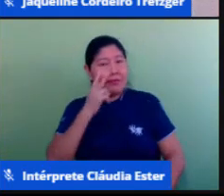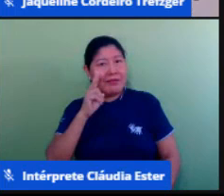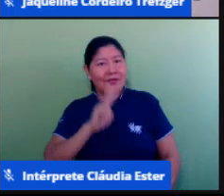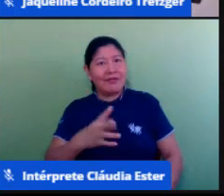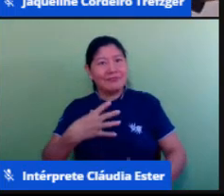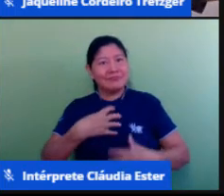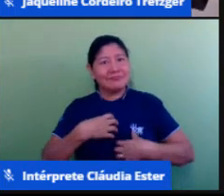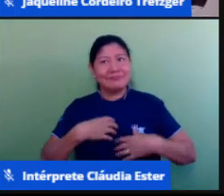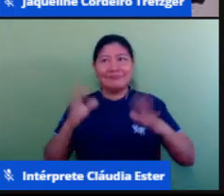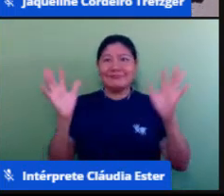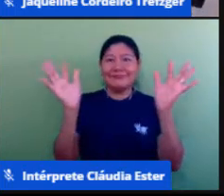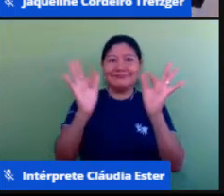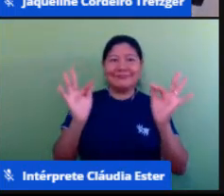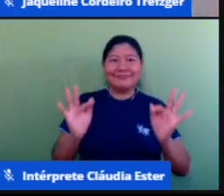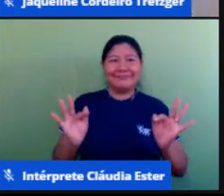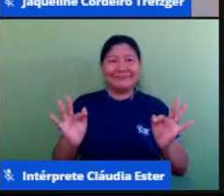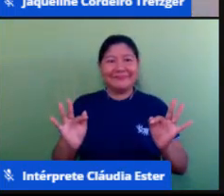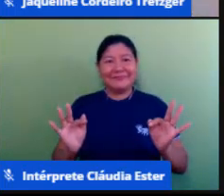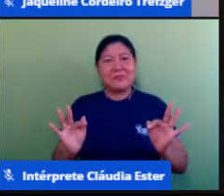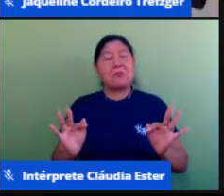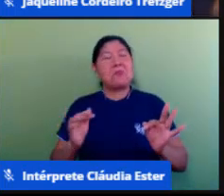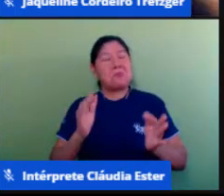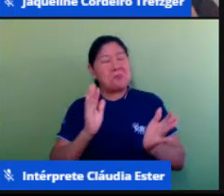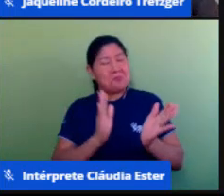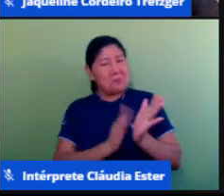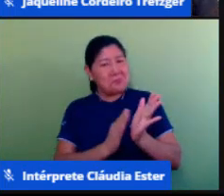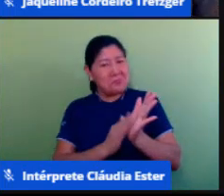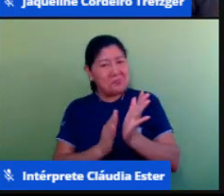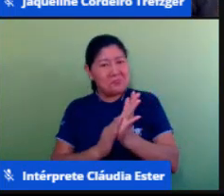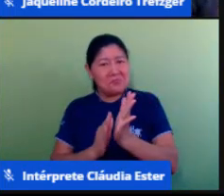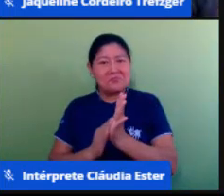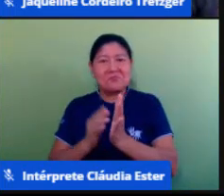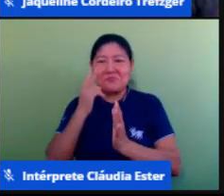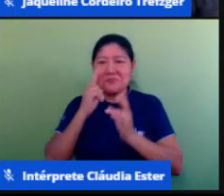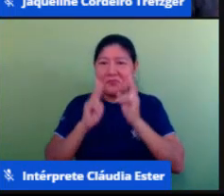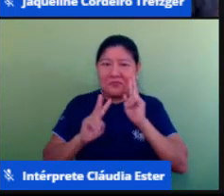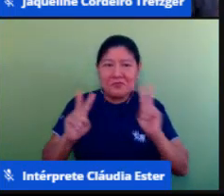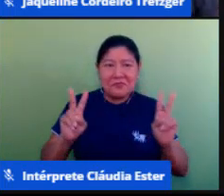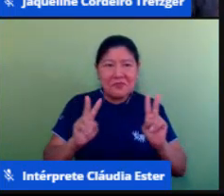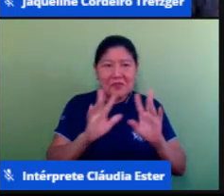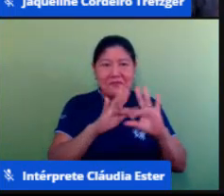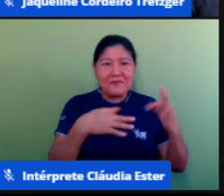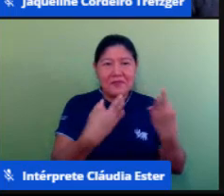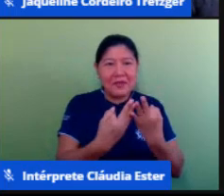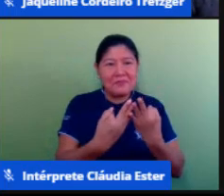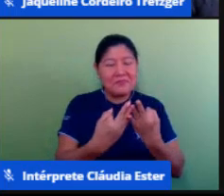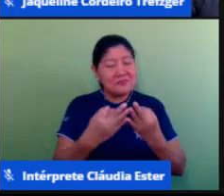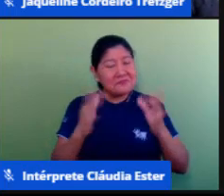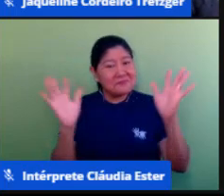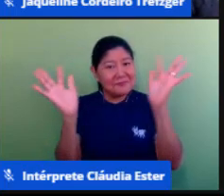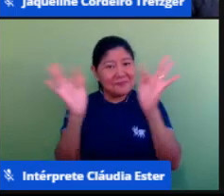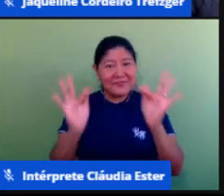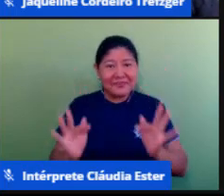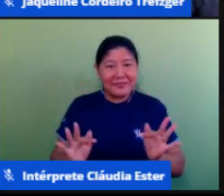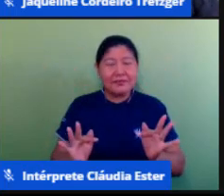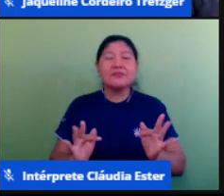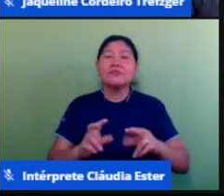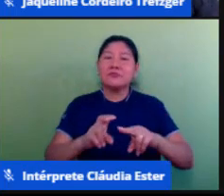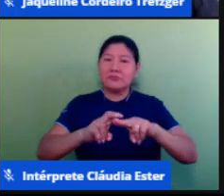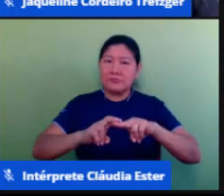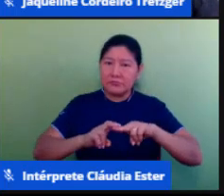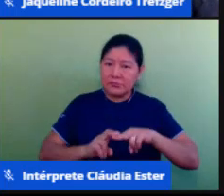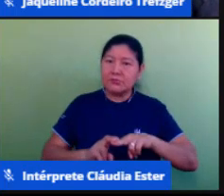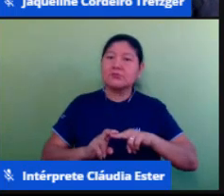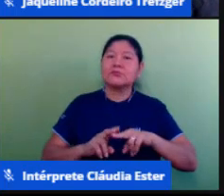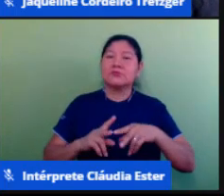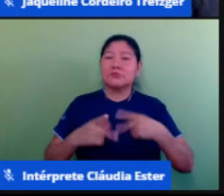mim os elogios que os pais tinham colocado, né? Ela falou, você viu, você fez o maior sucesso. Então, por conta disso,